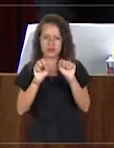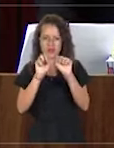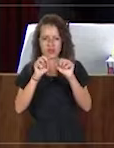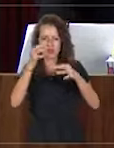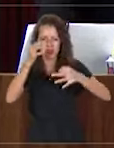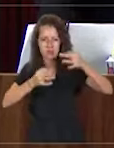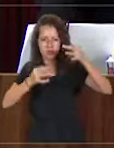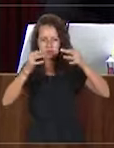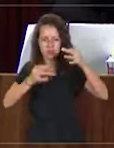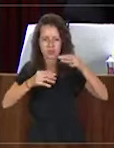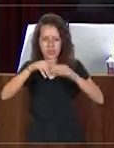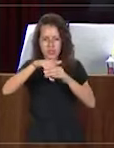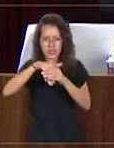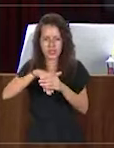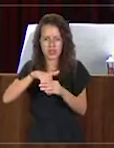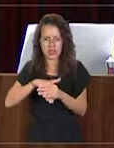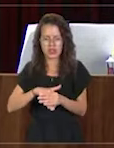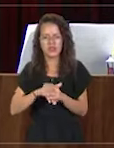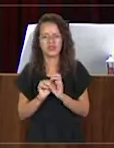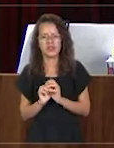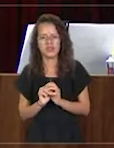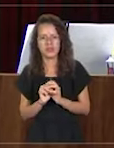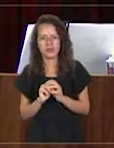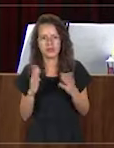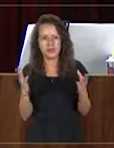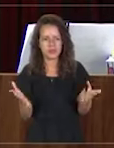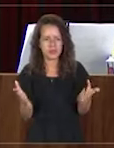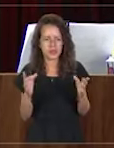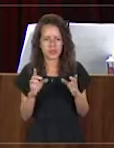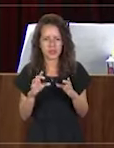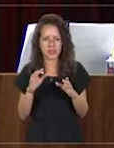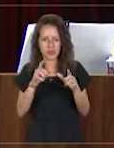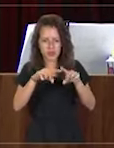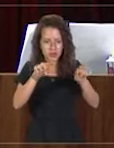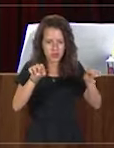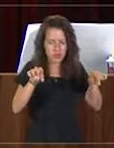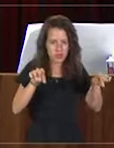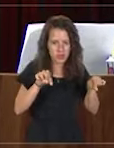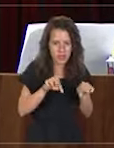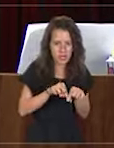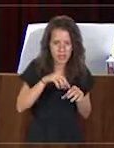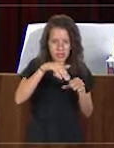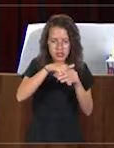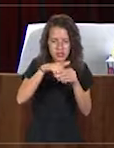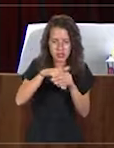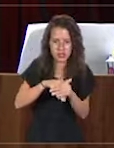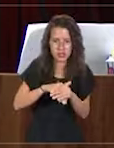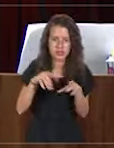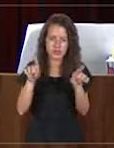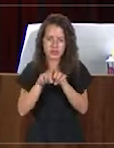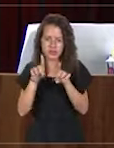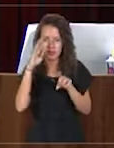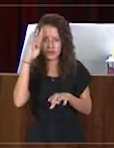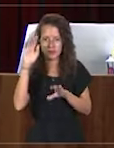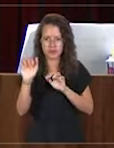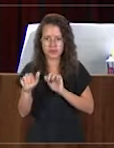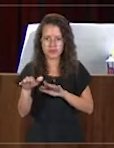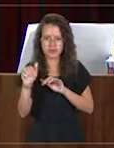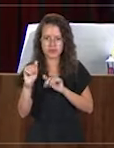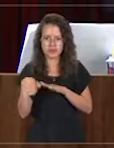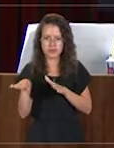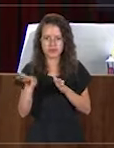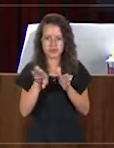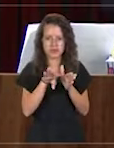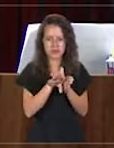dos locais de votação, além do imprescindível apoio logístico que as Forças Armadas dão com a realização